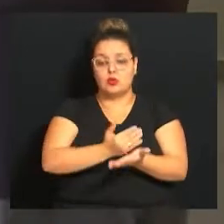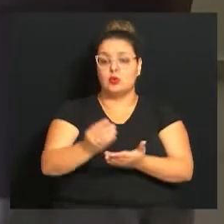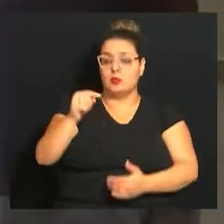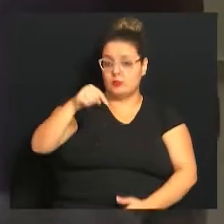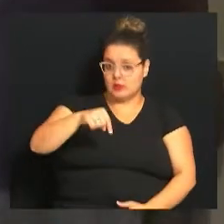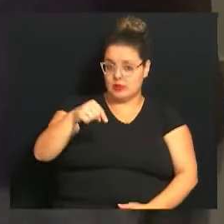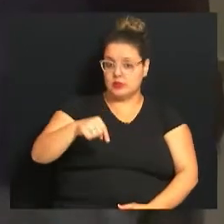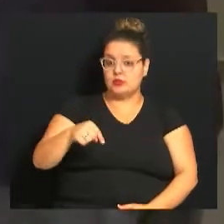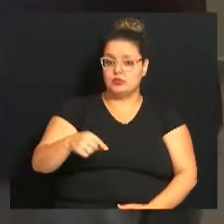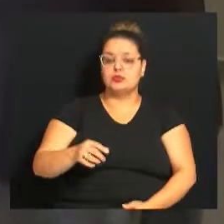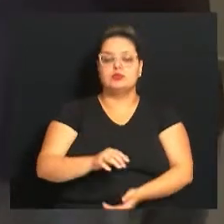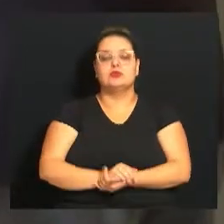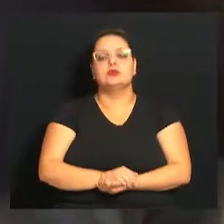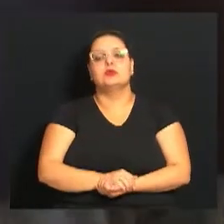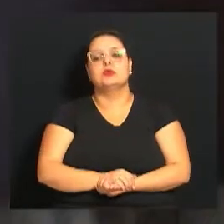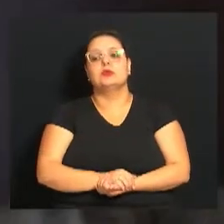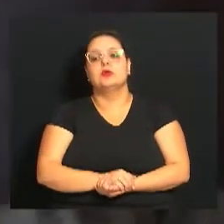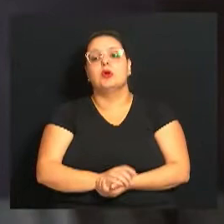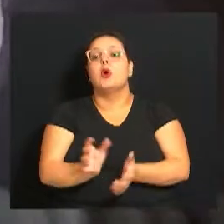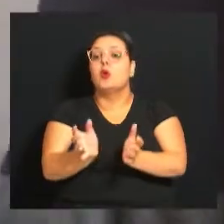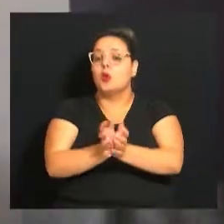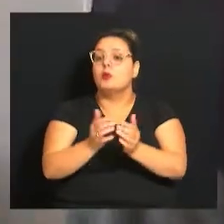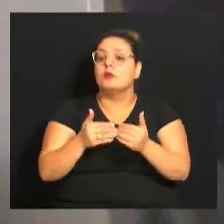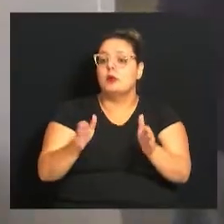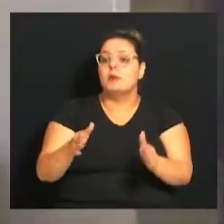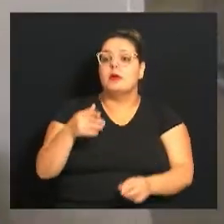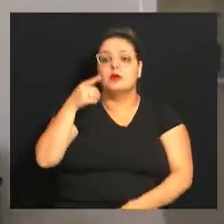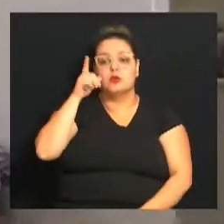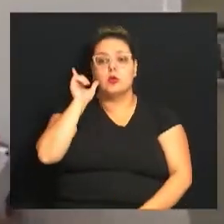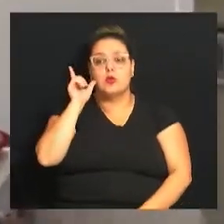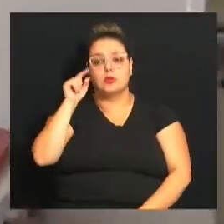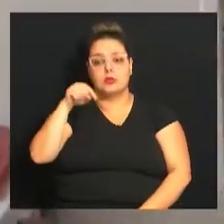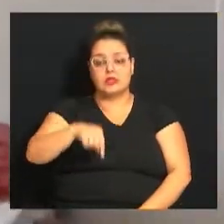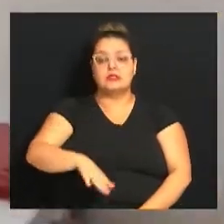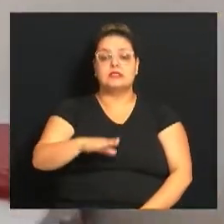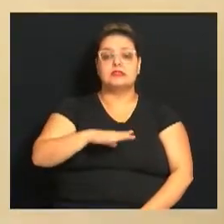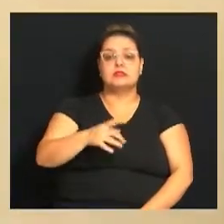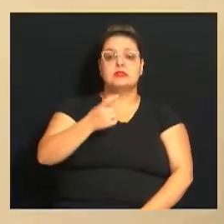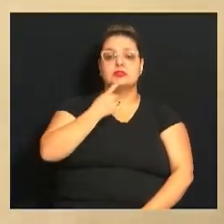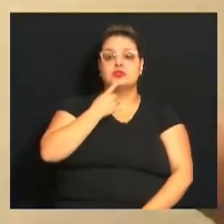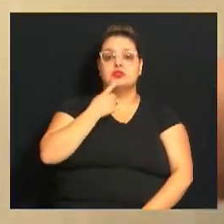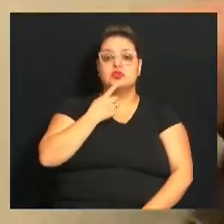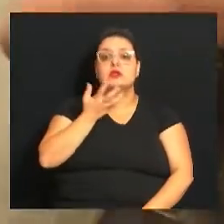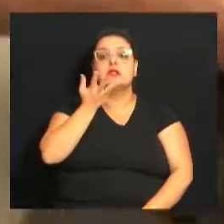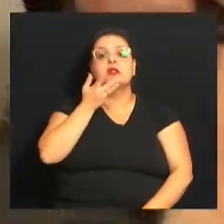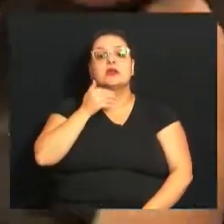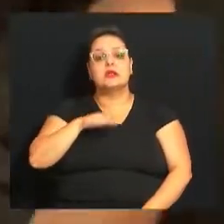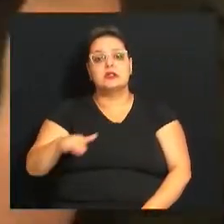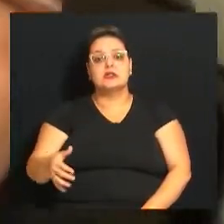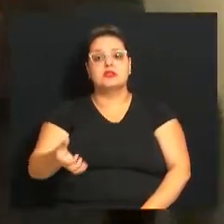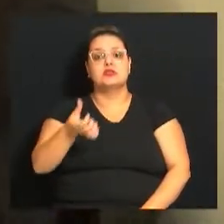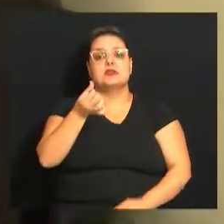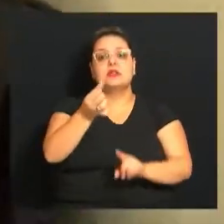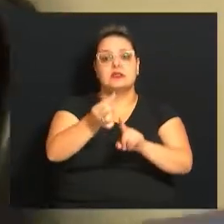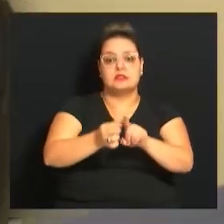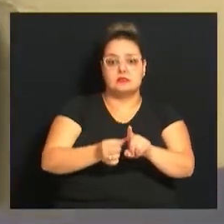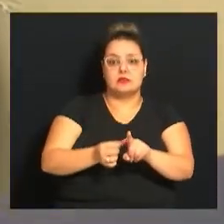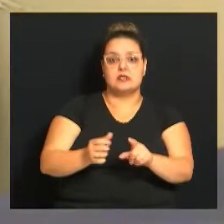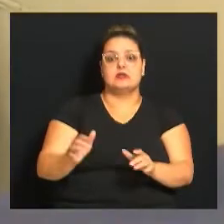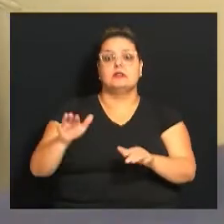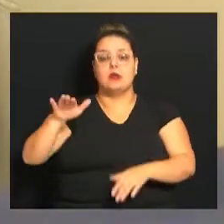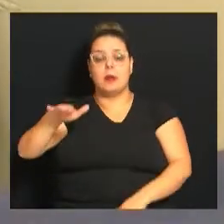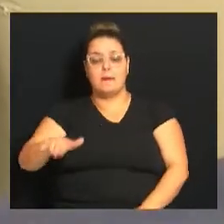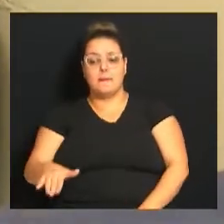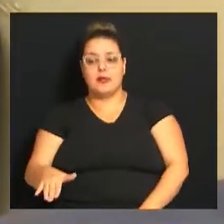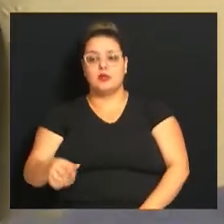deste novo grupo que foi aberto ontem aqui em Campinas, né, que são crianças entre 6 meses e menores de 5 anos,